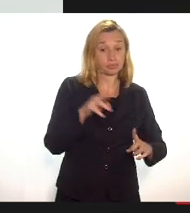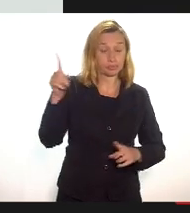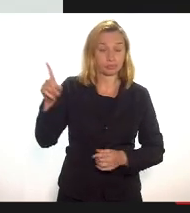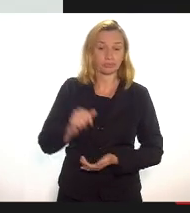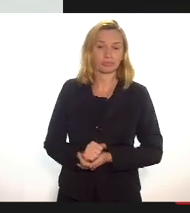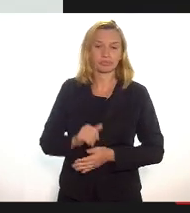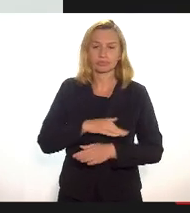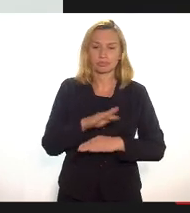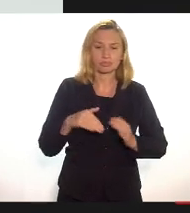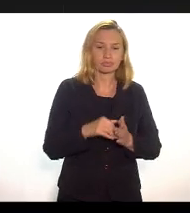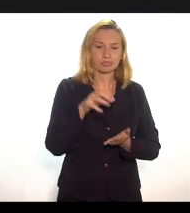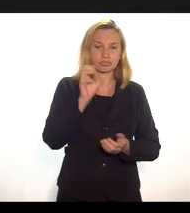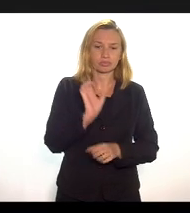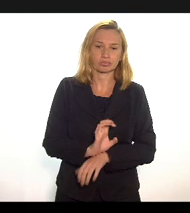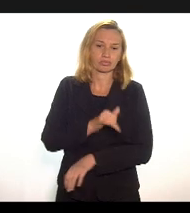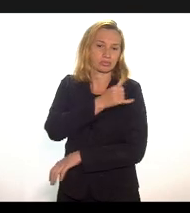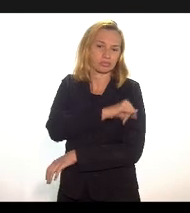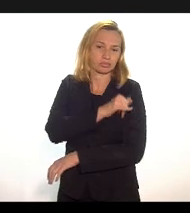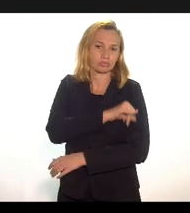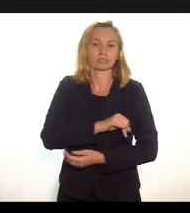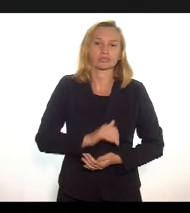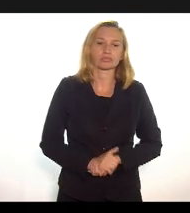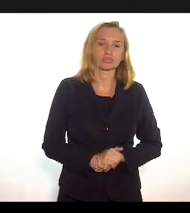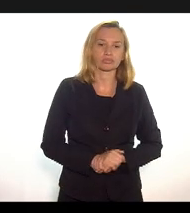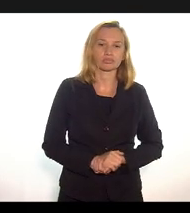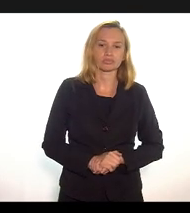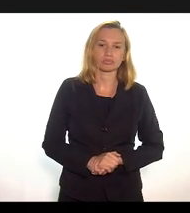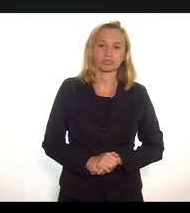e para todo o estado do Rio de Janeiro.